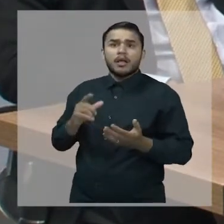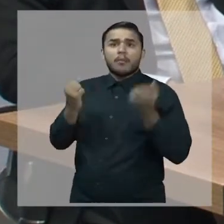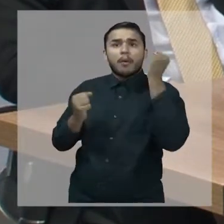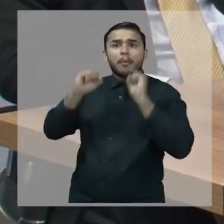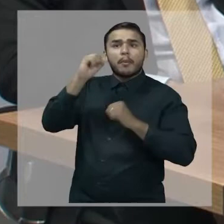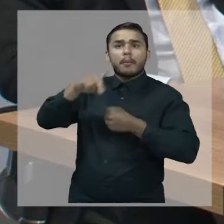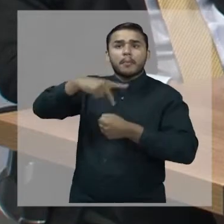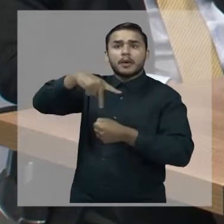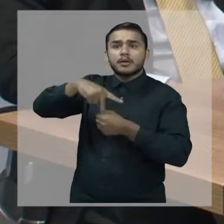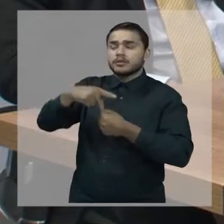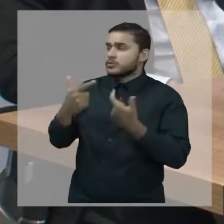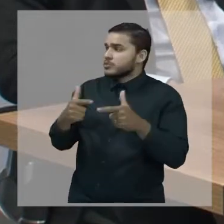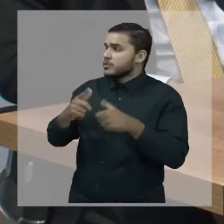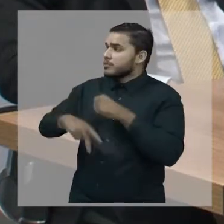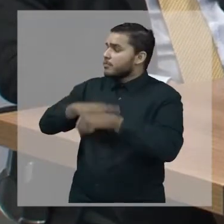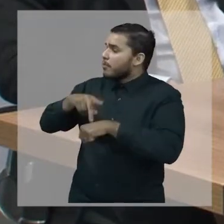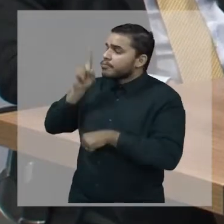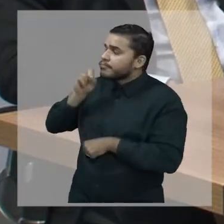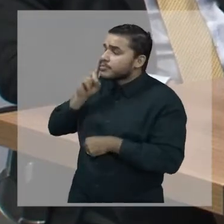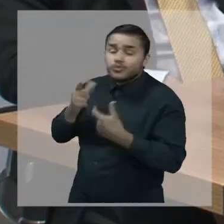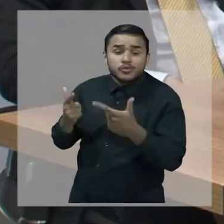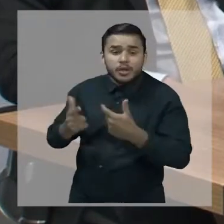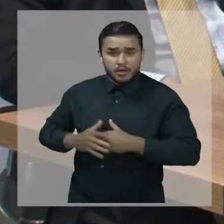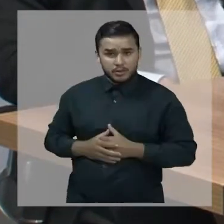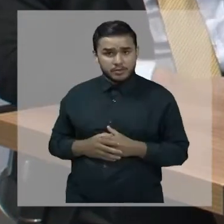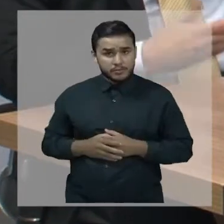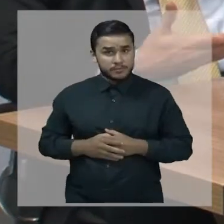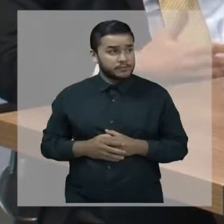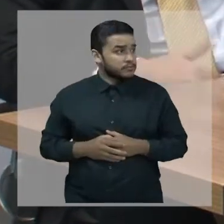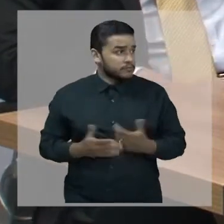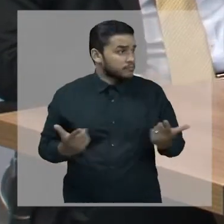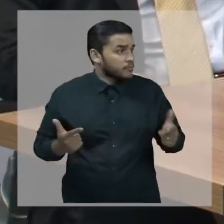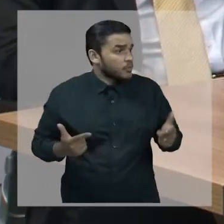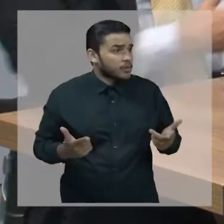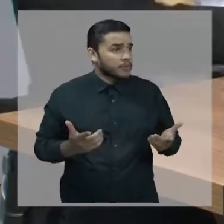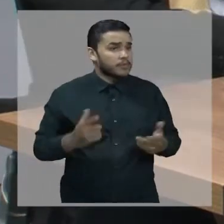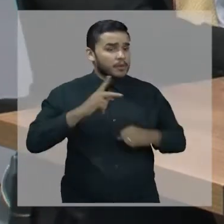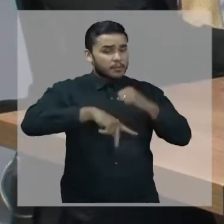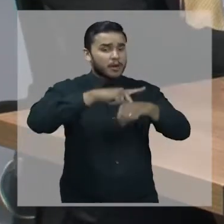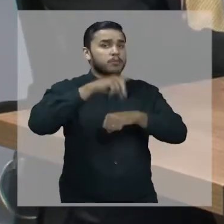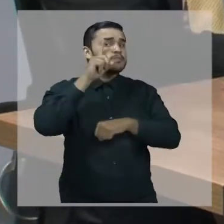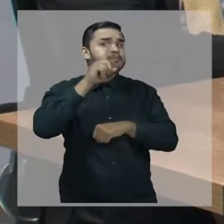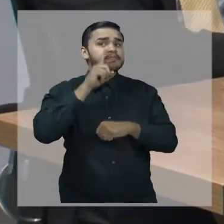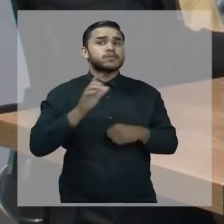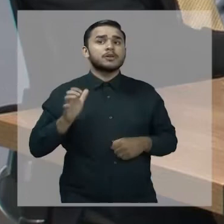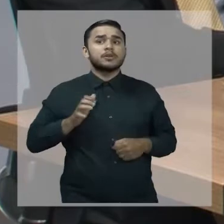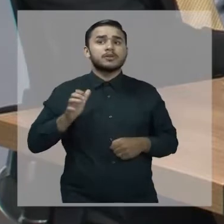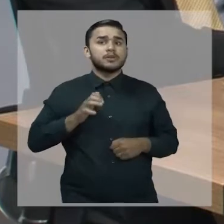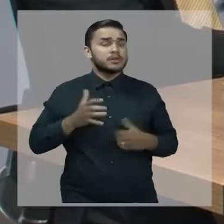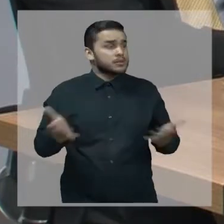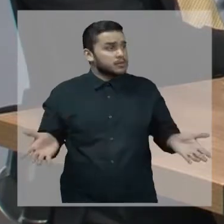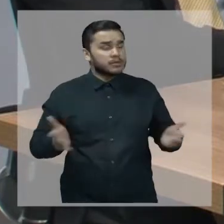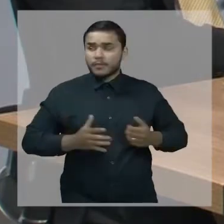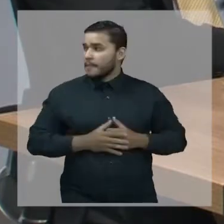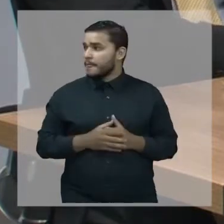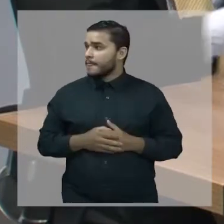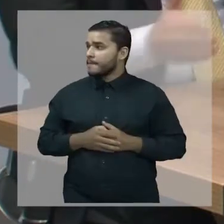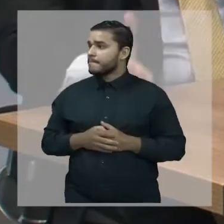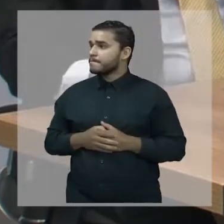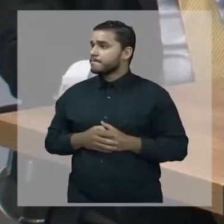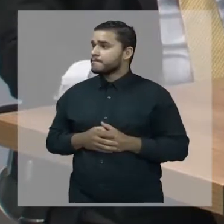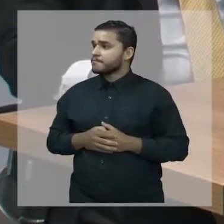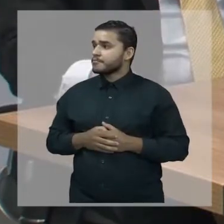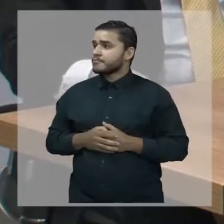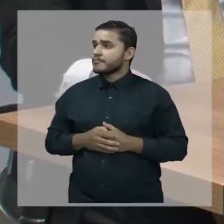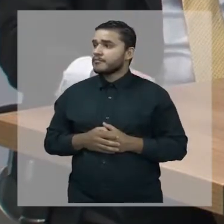petróleo controla o americana, sistema uma. financeiro. Diga Isso só, não quer dizer controla nada, o Maia. FED, o Banco Isso não quer Central dizer americano, nada. Não quer dizer nada. Eles são ricos, professor. Eles são ricos.